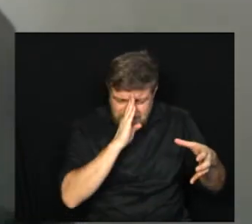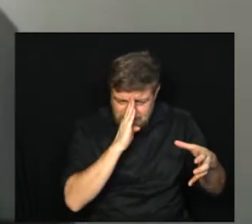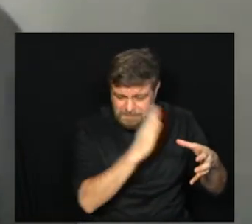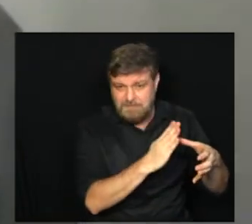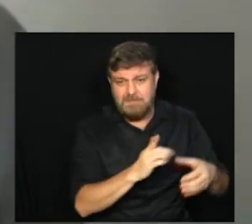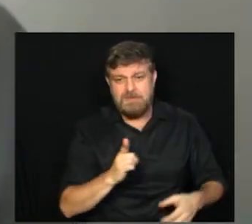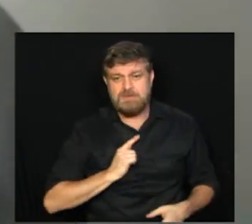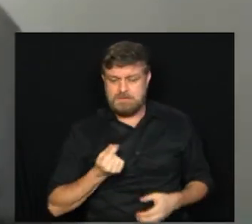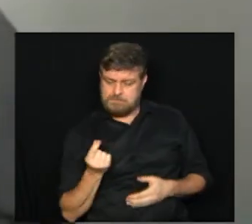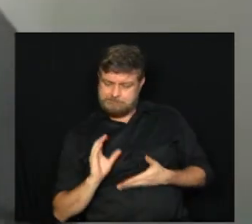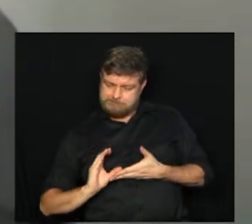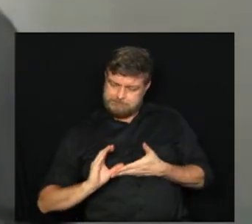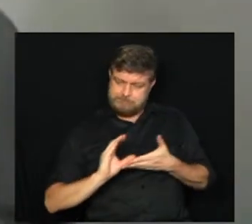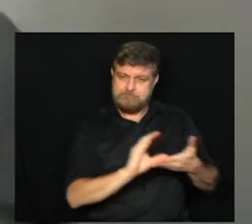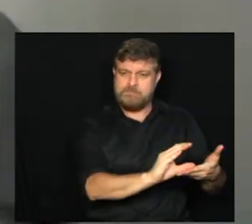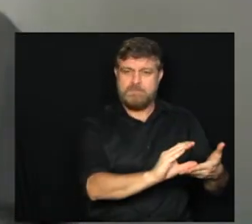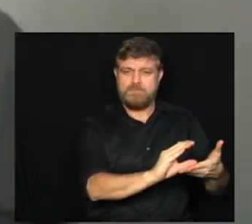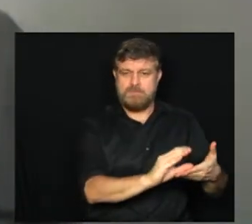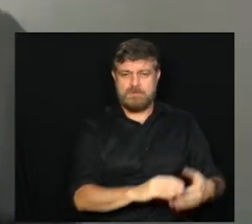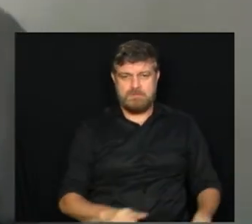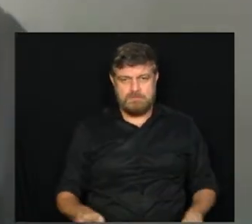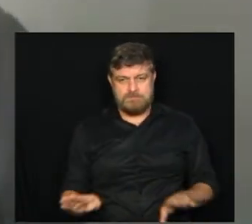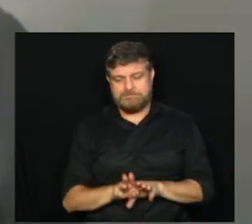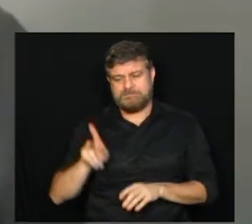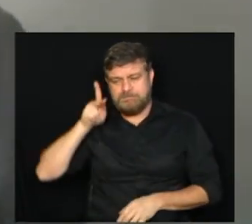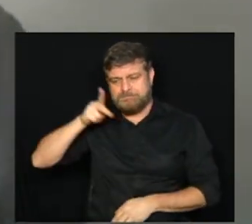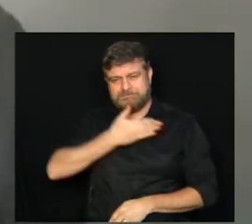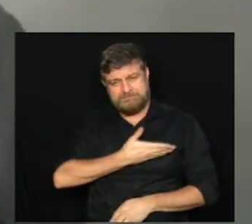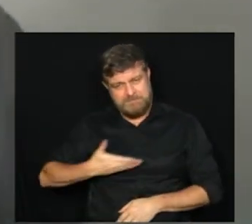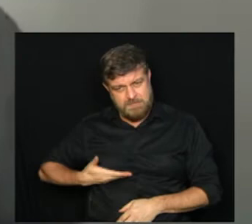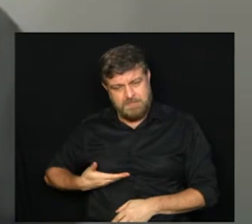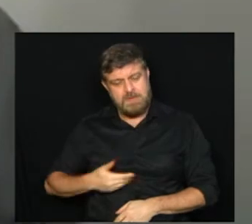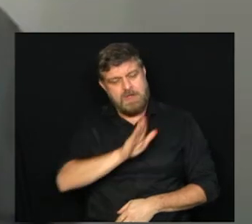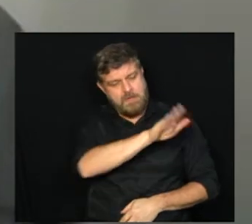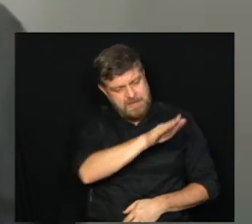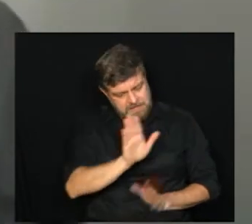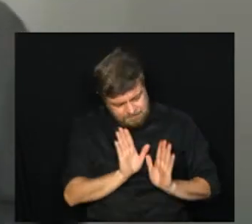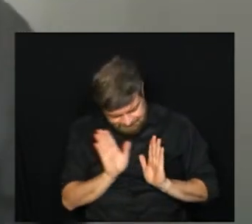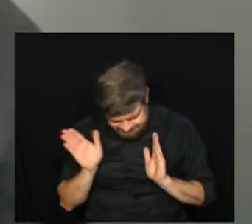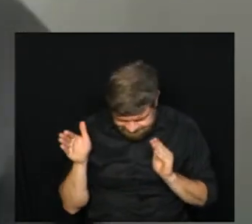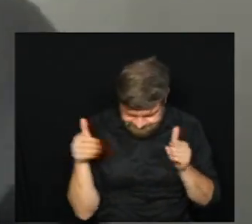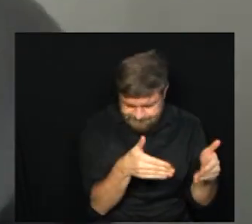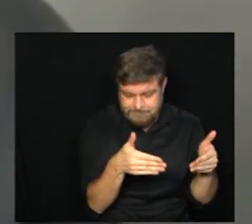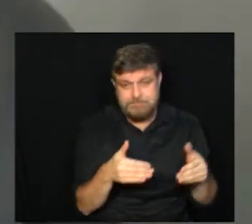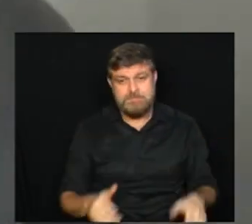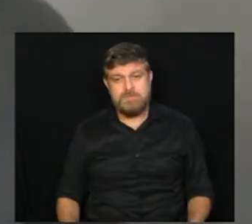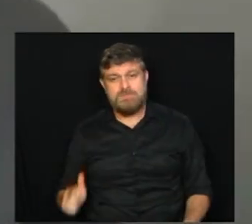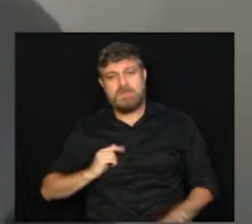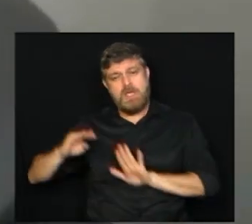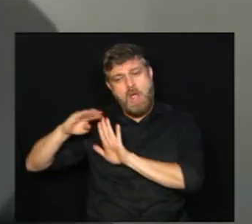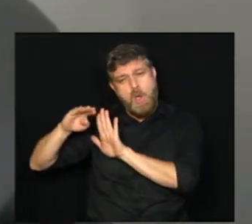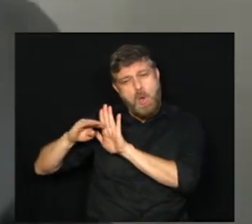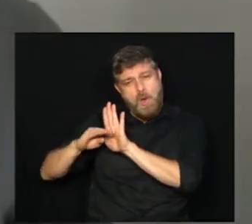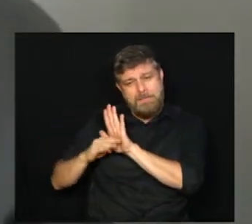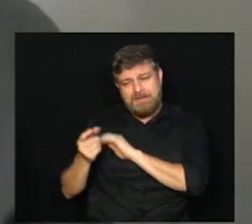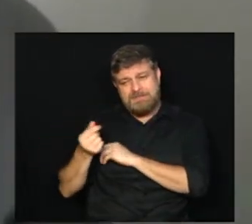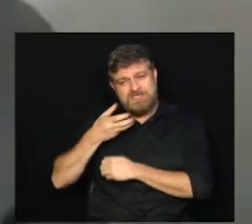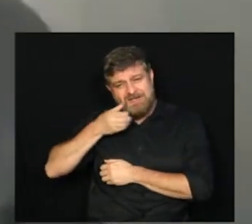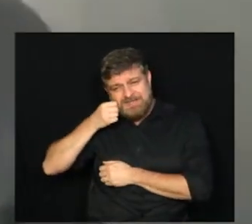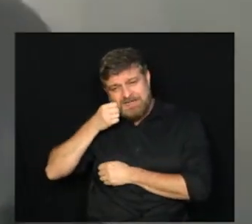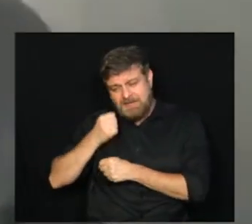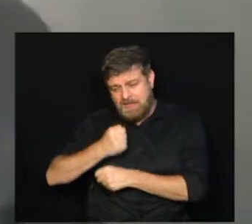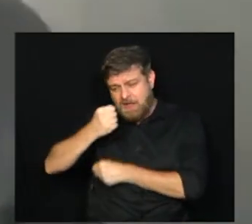destinação privilegiada nos recursos, política pública voltada para elas, desde os planos plurianual, planos